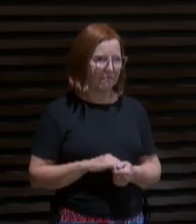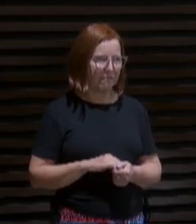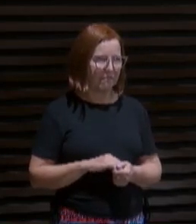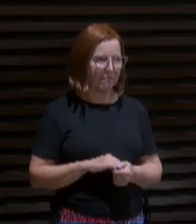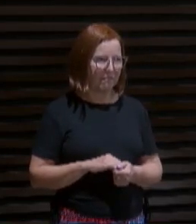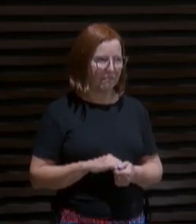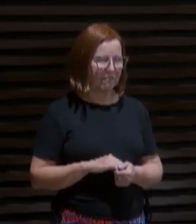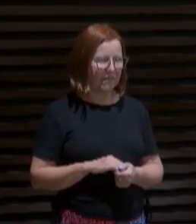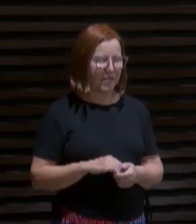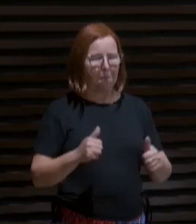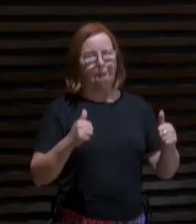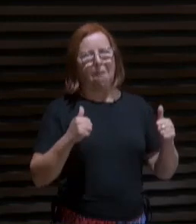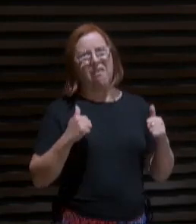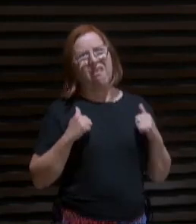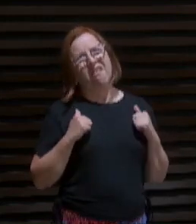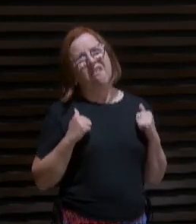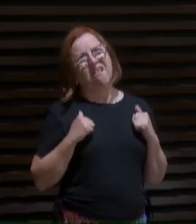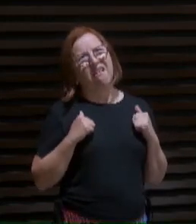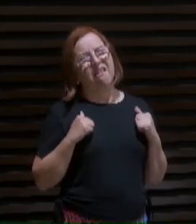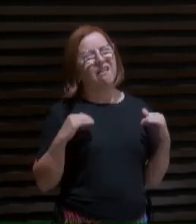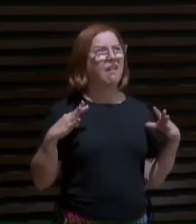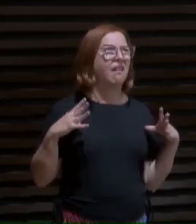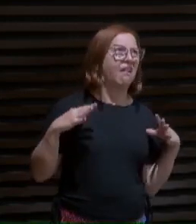E acomodados.